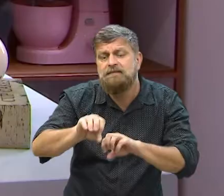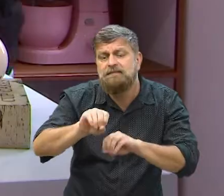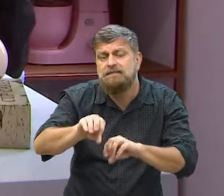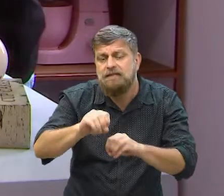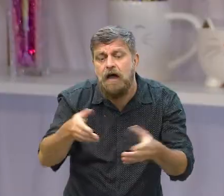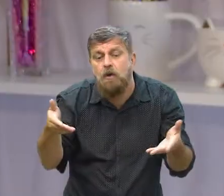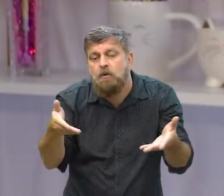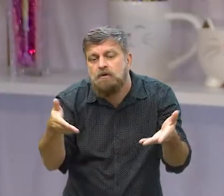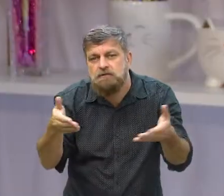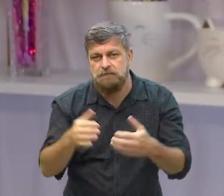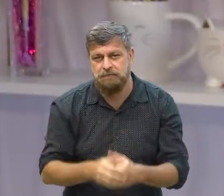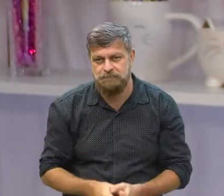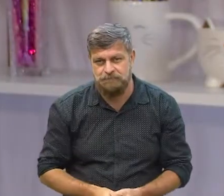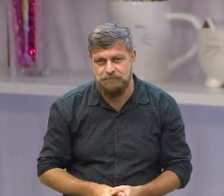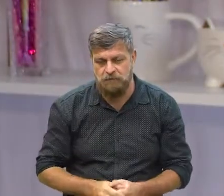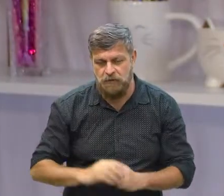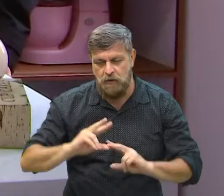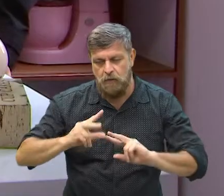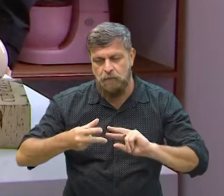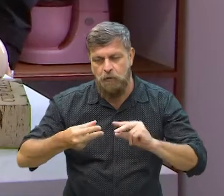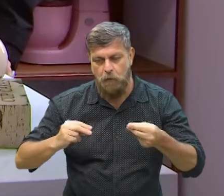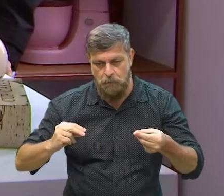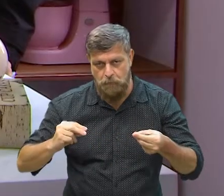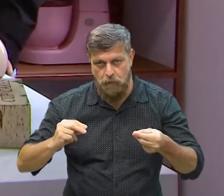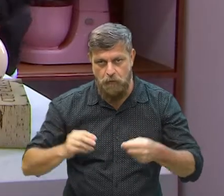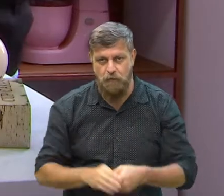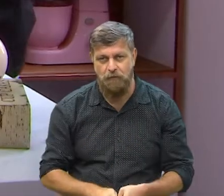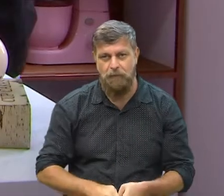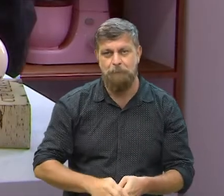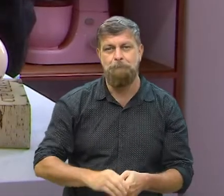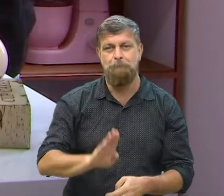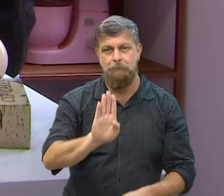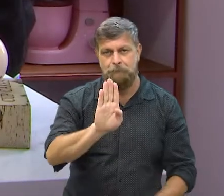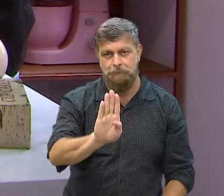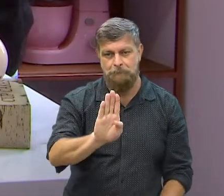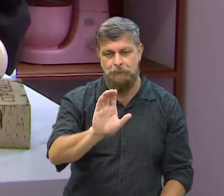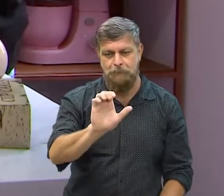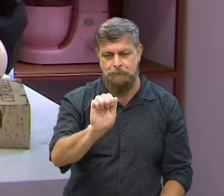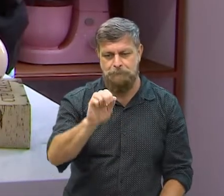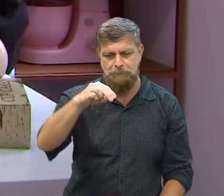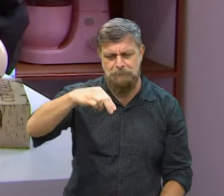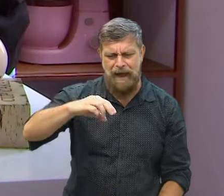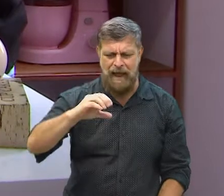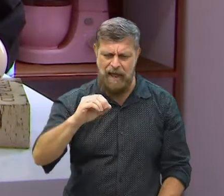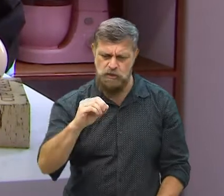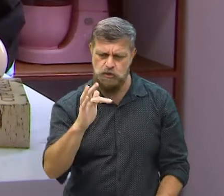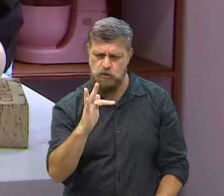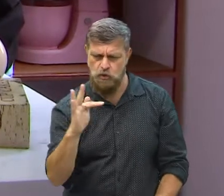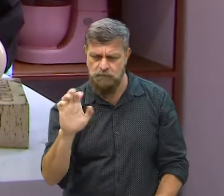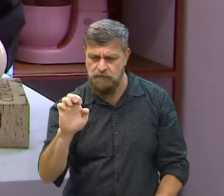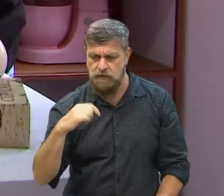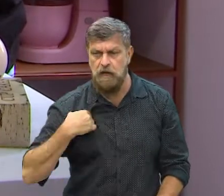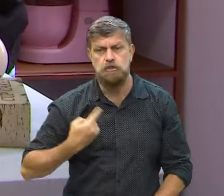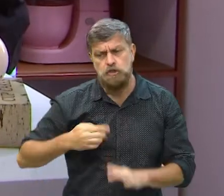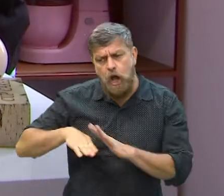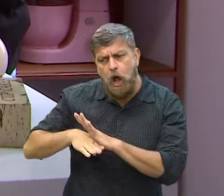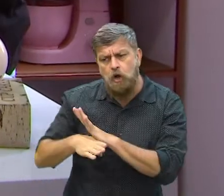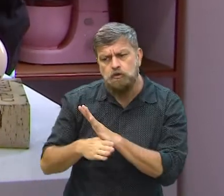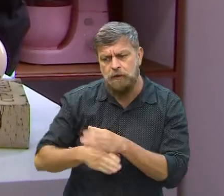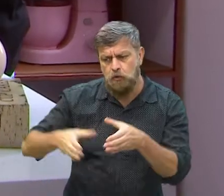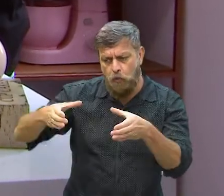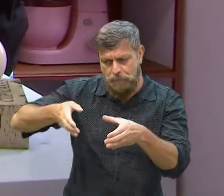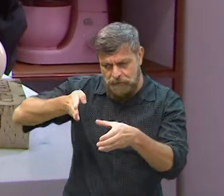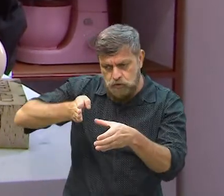pro pessoal de casa? Bombom banoffee. A gente está acostumado, né, com a torta. Sim. E